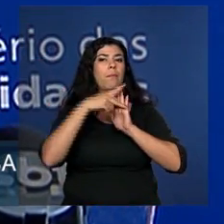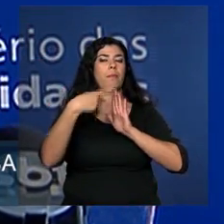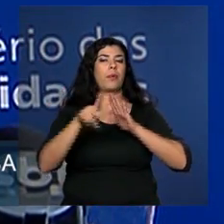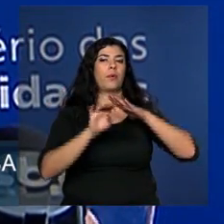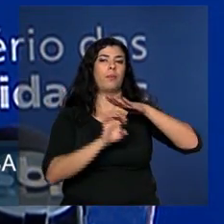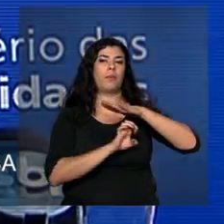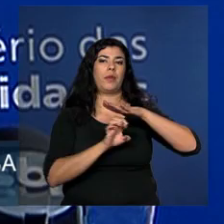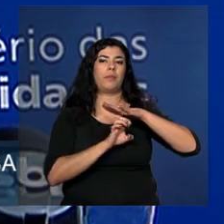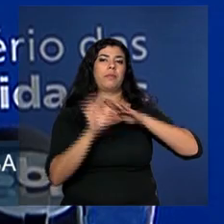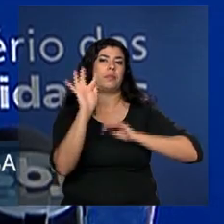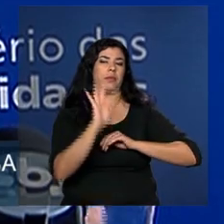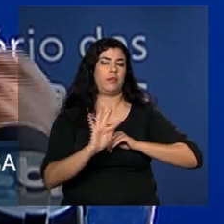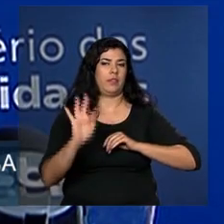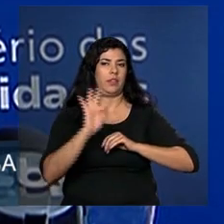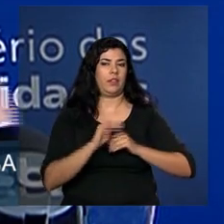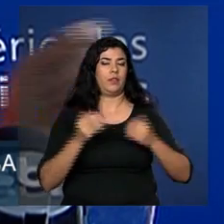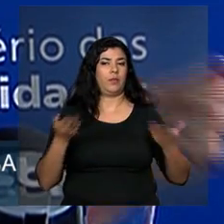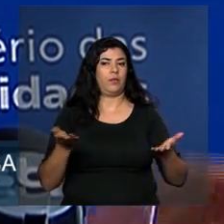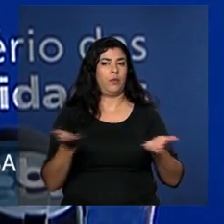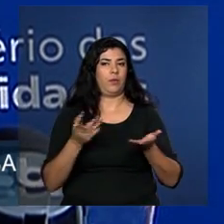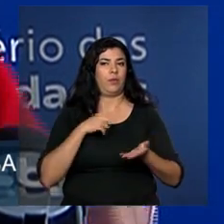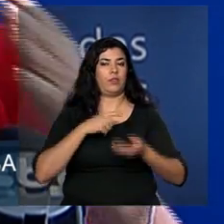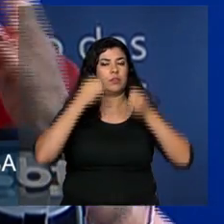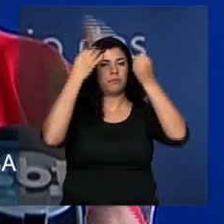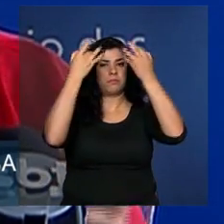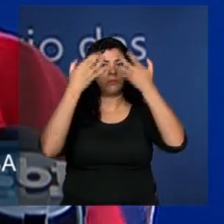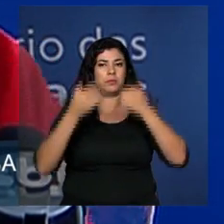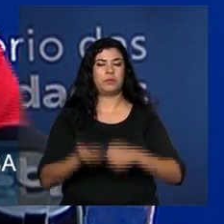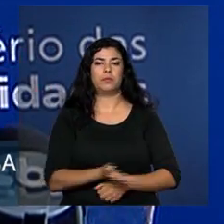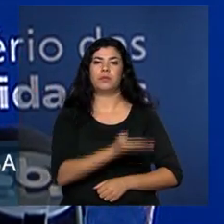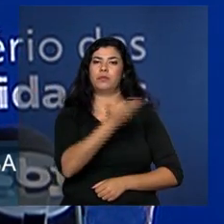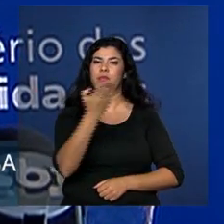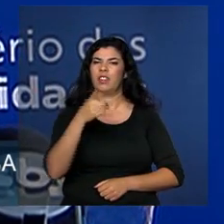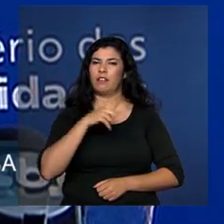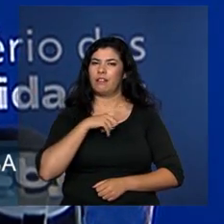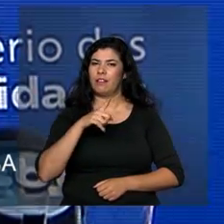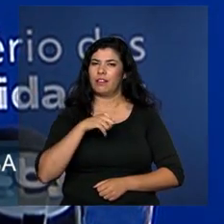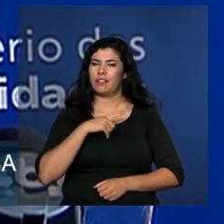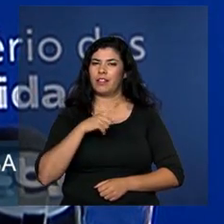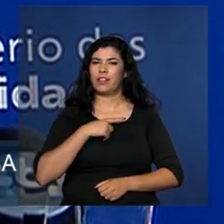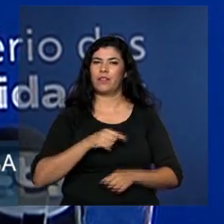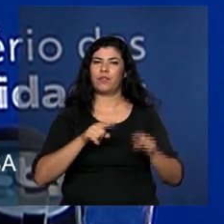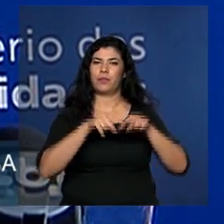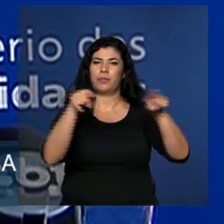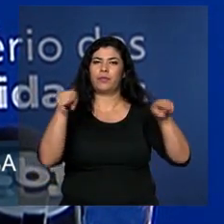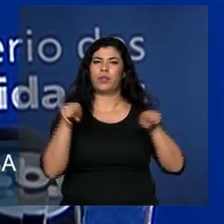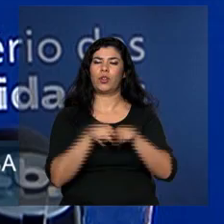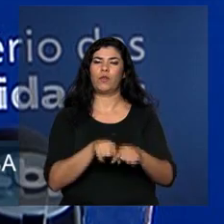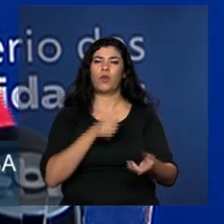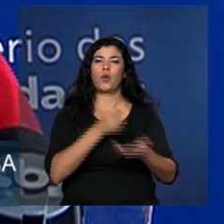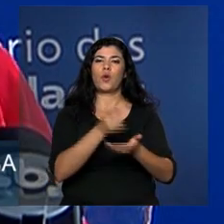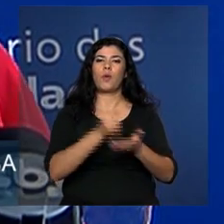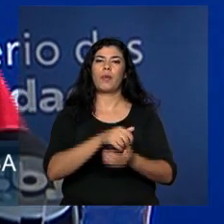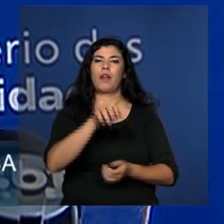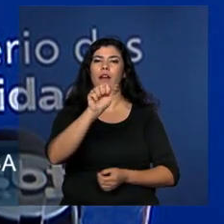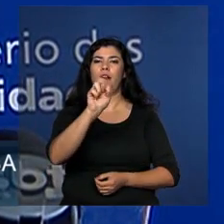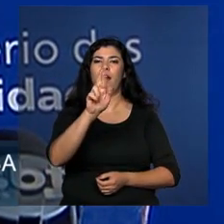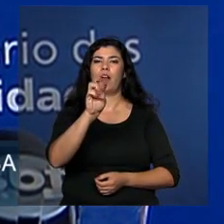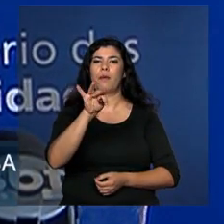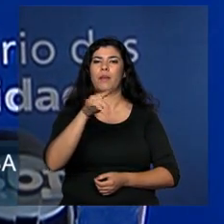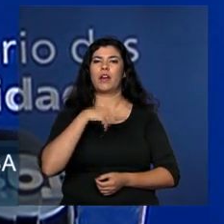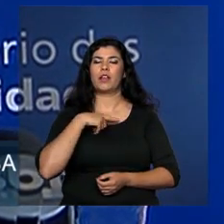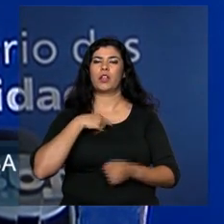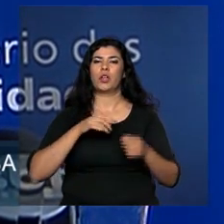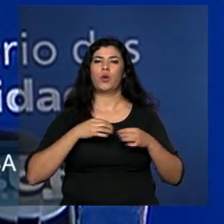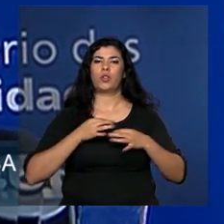empresas. Com isso, se eu falar para algum de vocês que tem um armarinho, eu compro todos os seus fecheclés